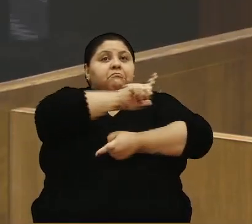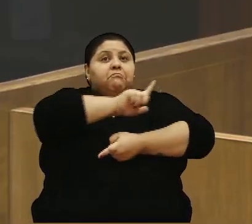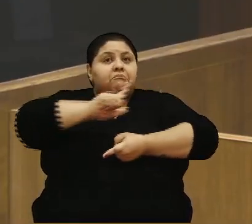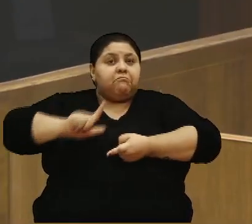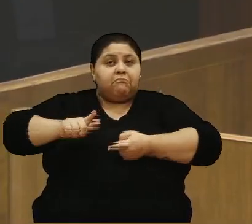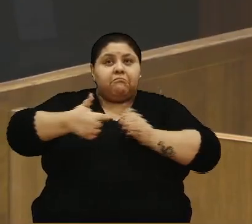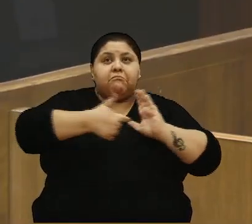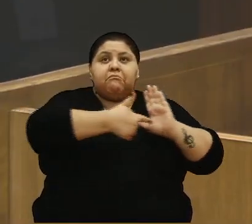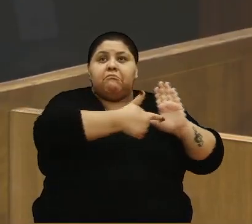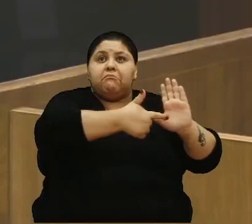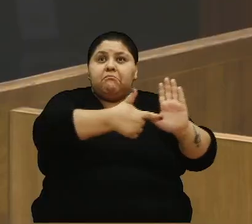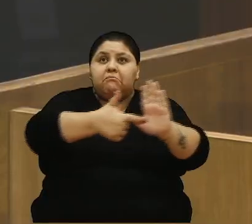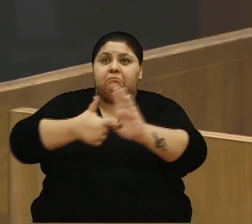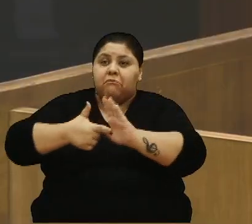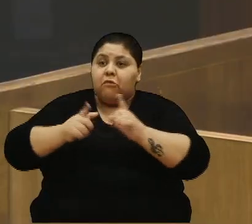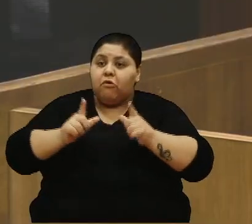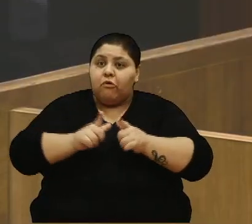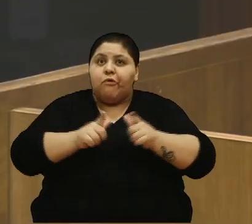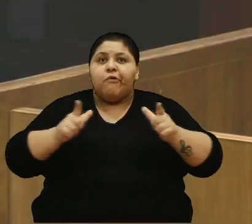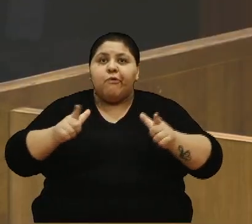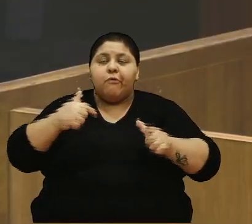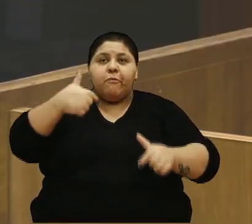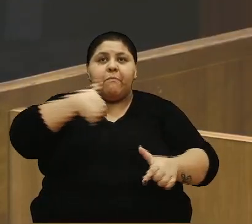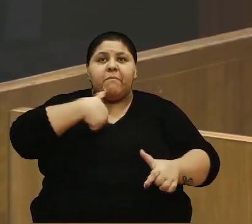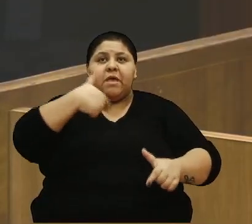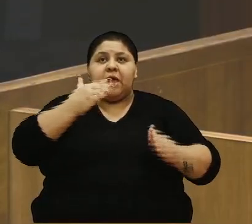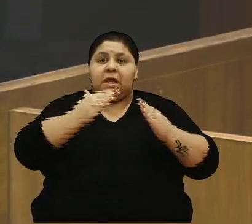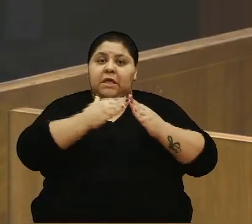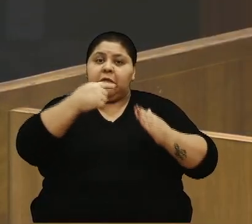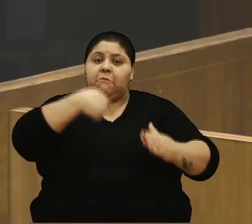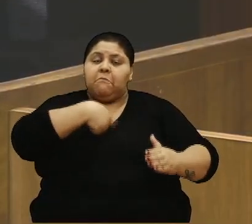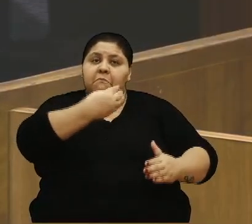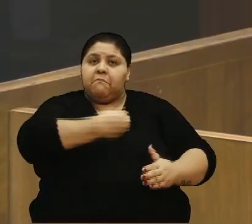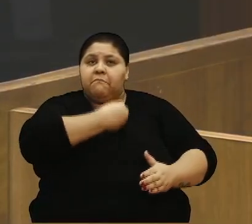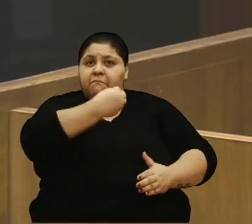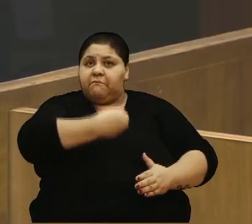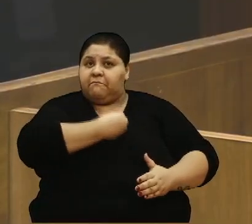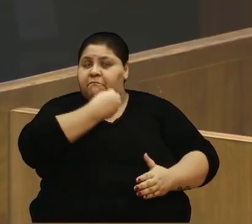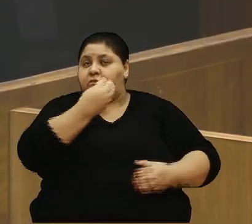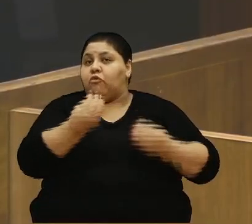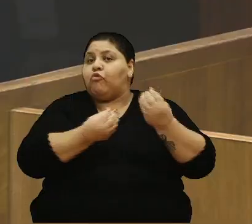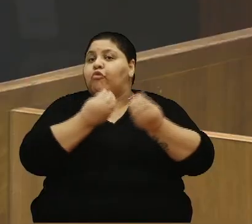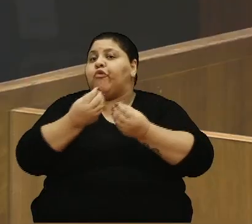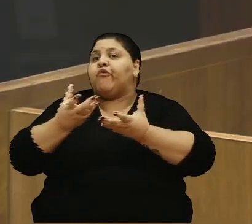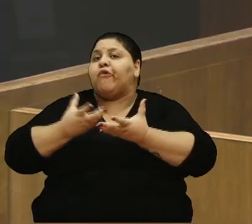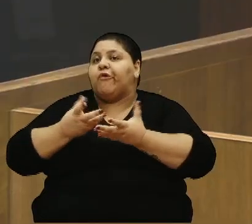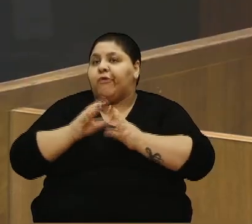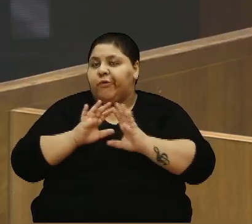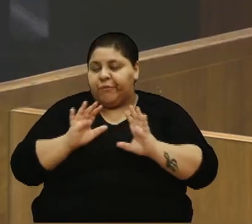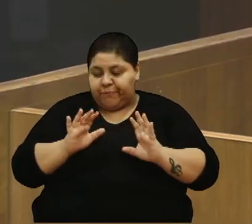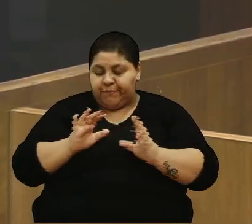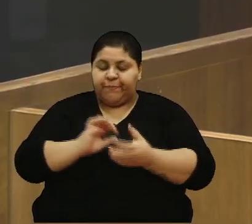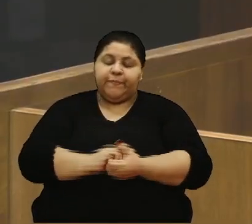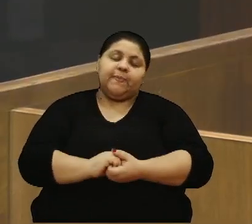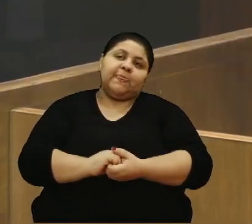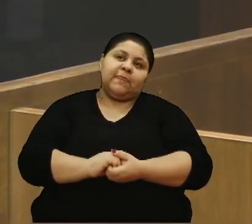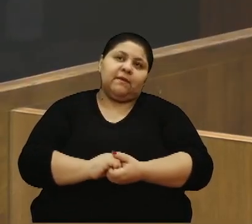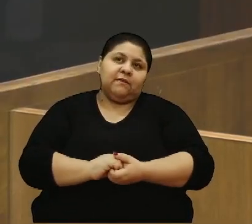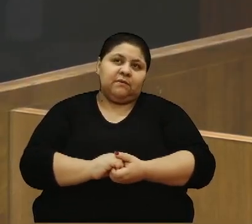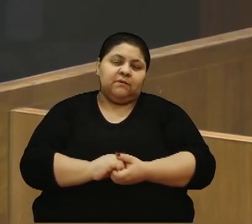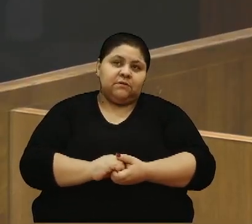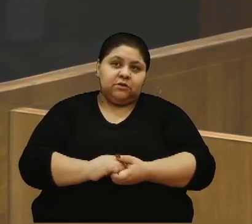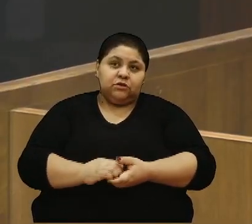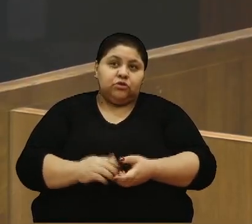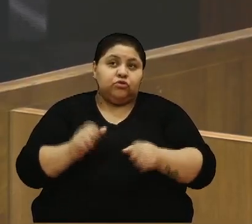sinaliza que será bem maior que o Minha Casa Minha Vida. Então, o que eu quero deixar